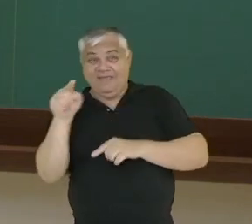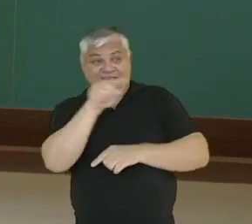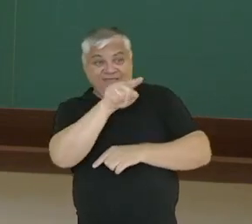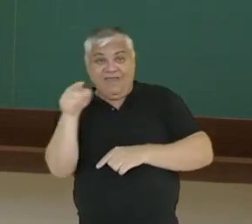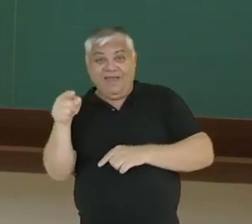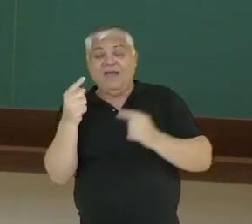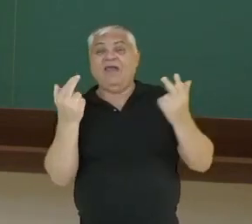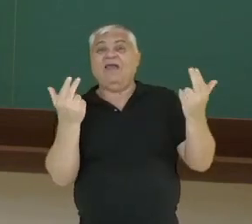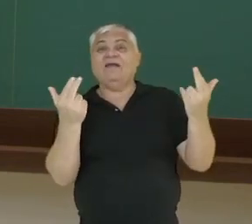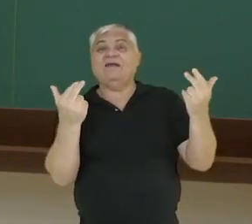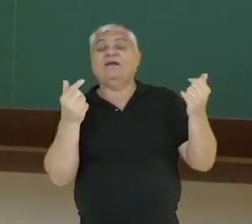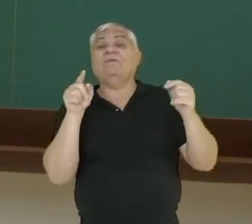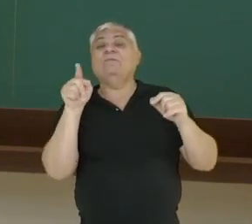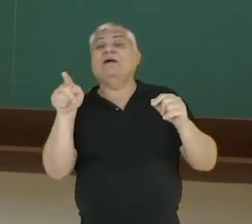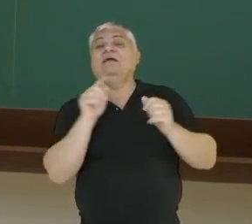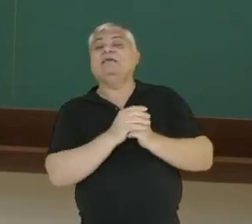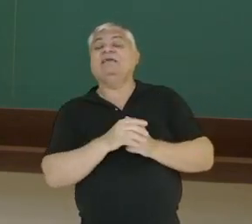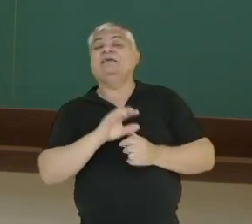aqui ela é